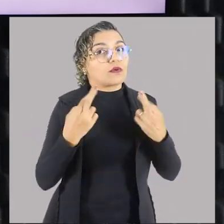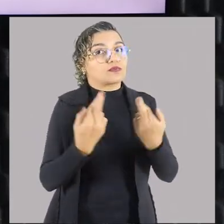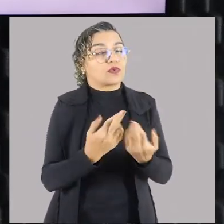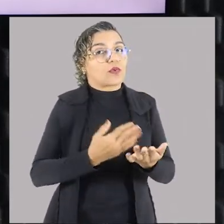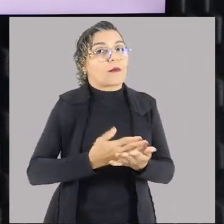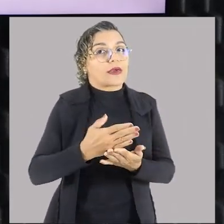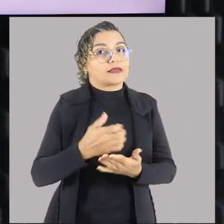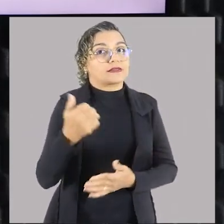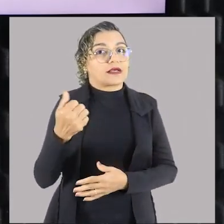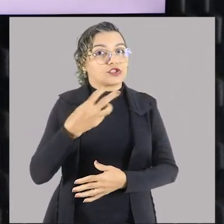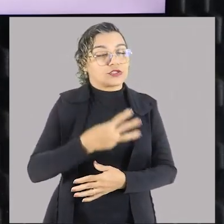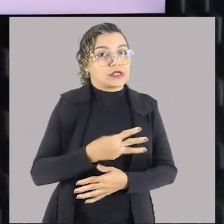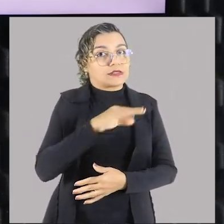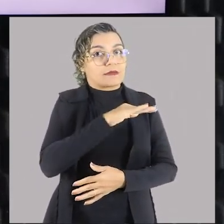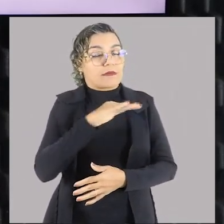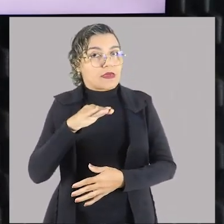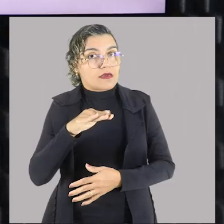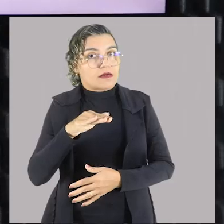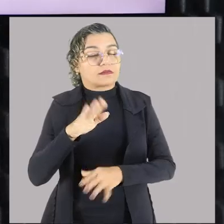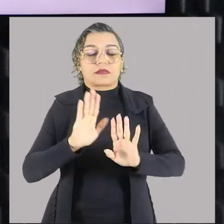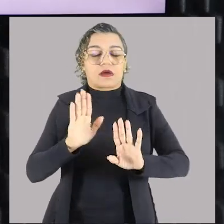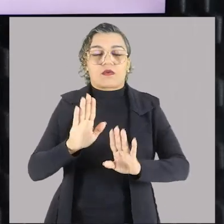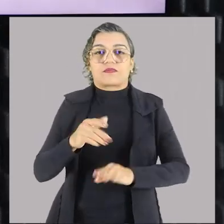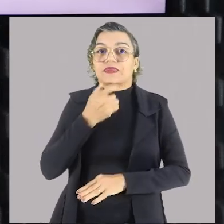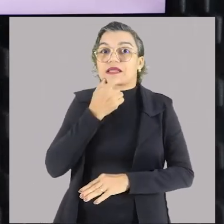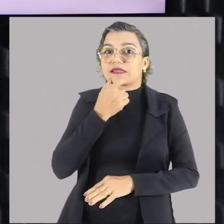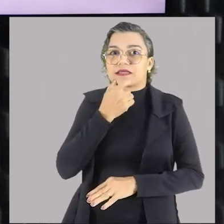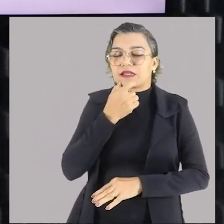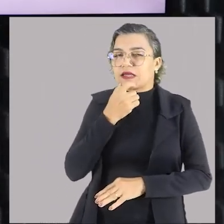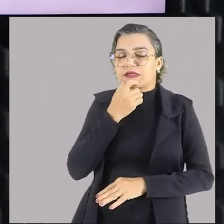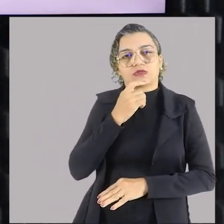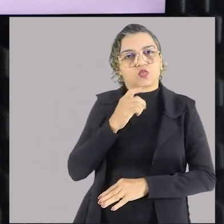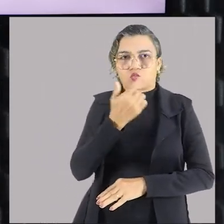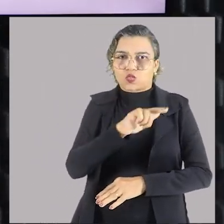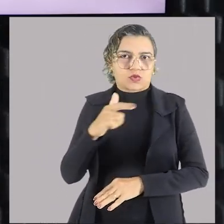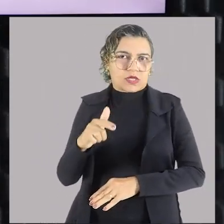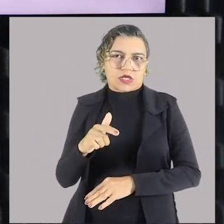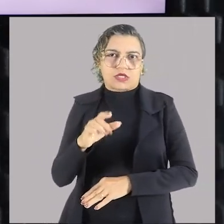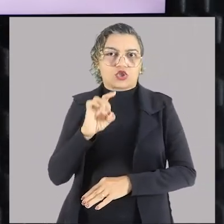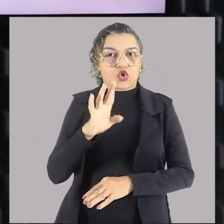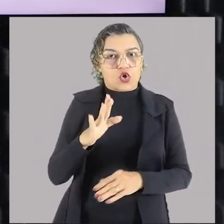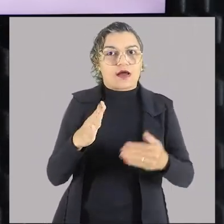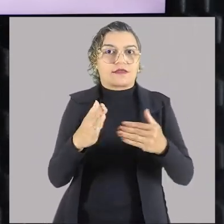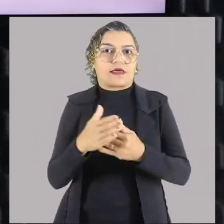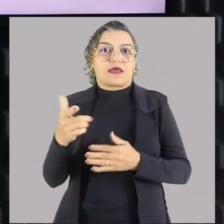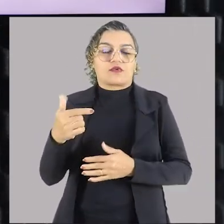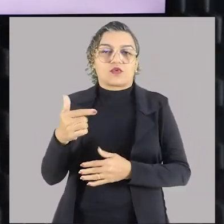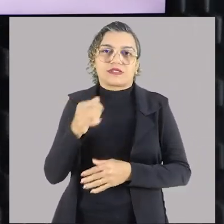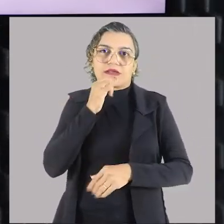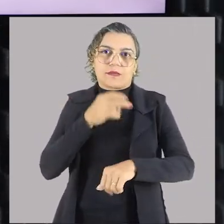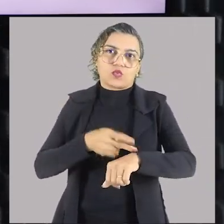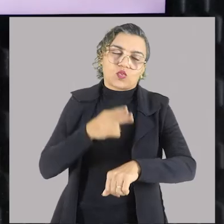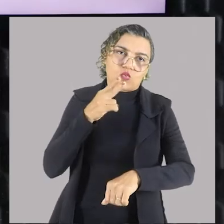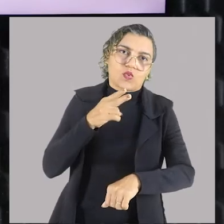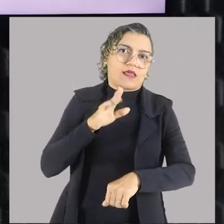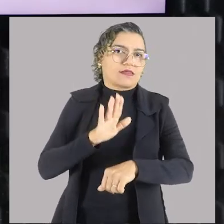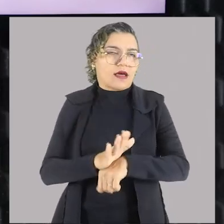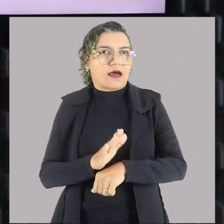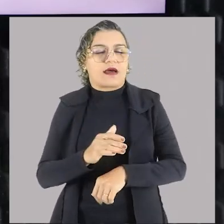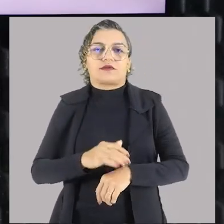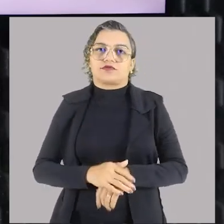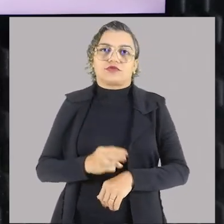13h30. Em inglês você vai dizer 1:30 p.m., 2 p.m., 2 da tarde, 1:30 da